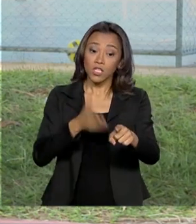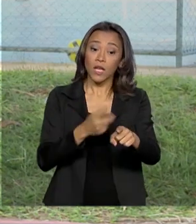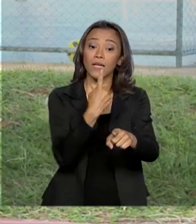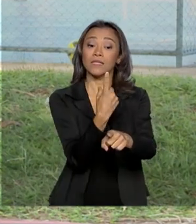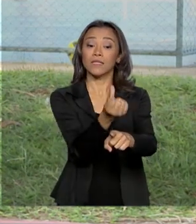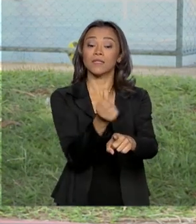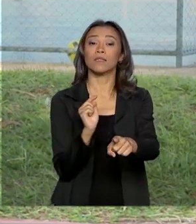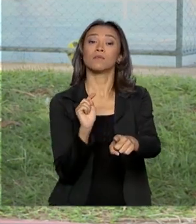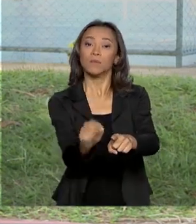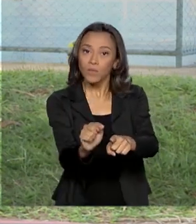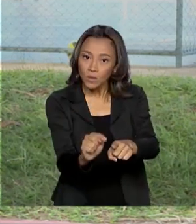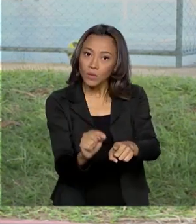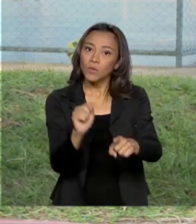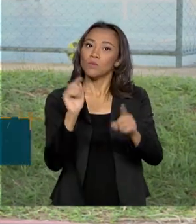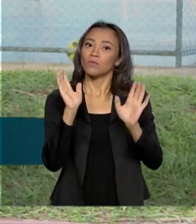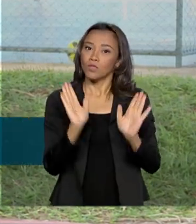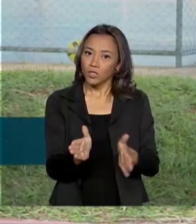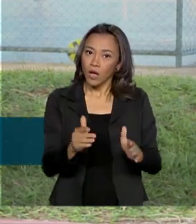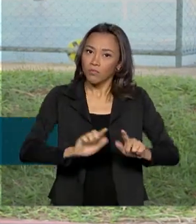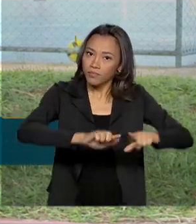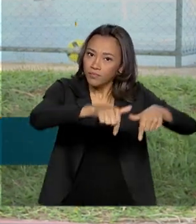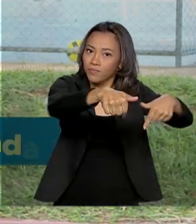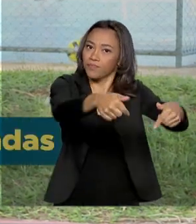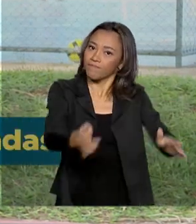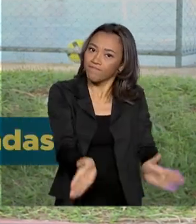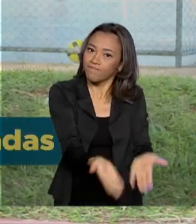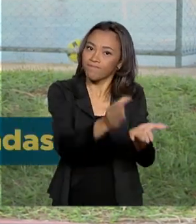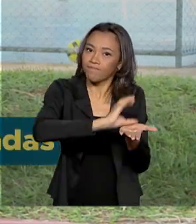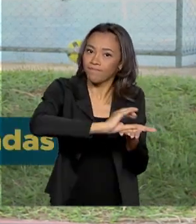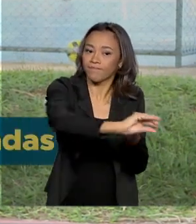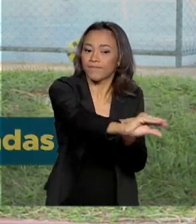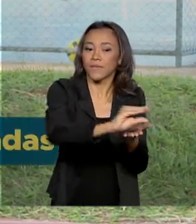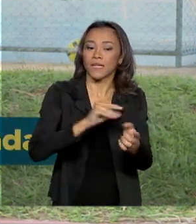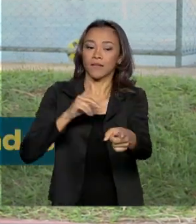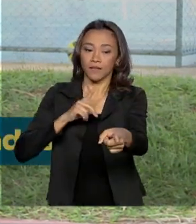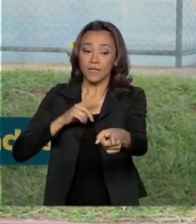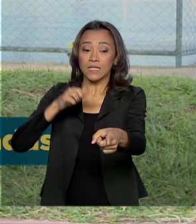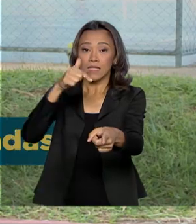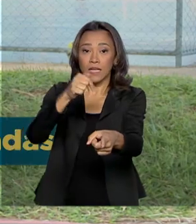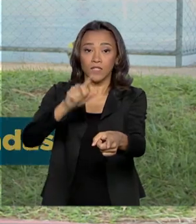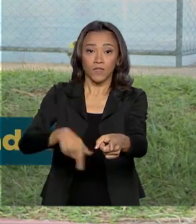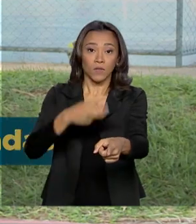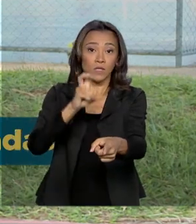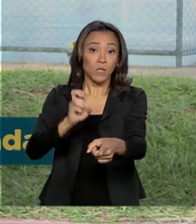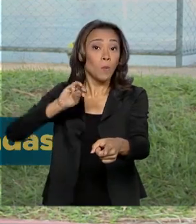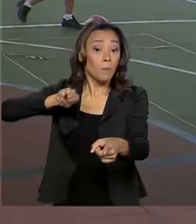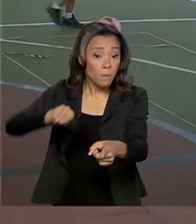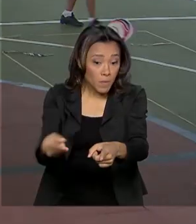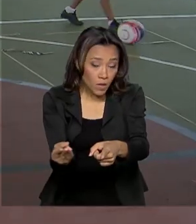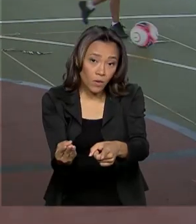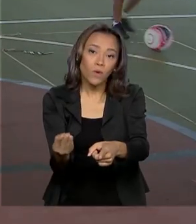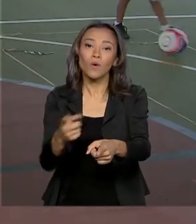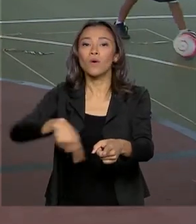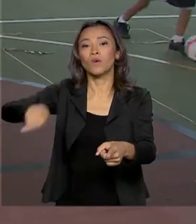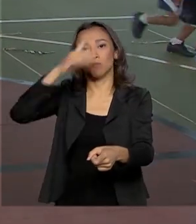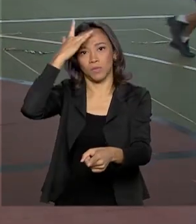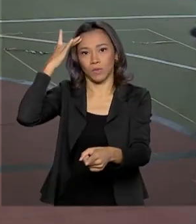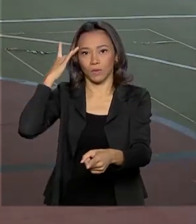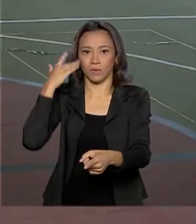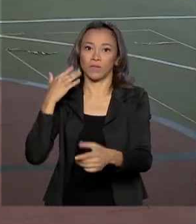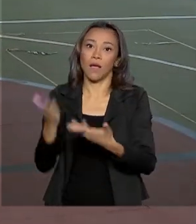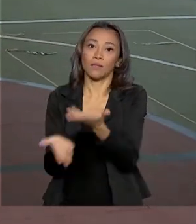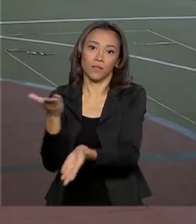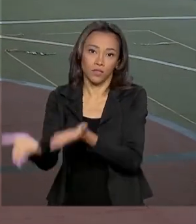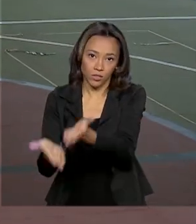mil iniciativas que beneficiaram pelo menos 7 milhões e meio de pessoas. Mas ela precisava